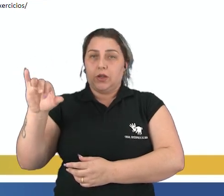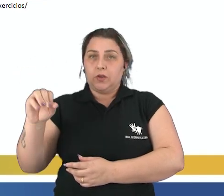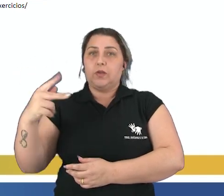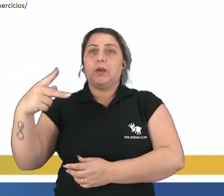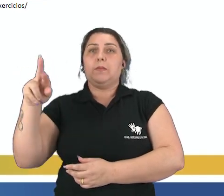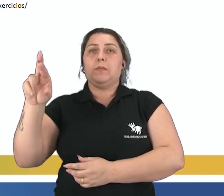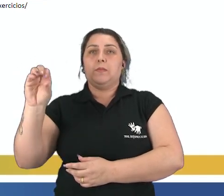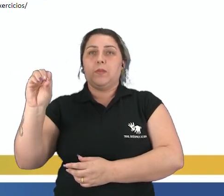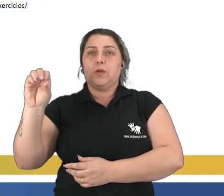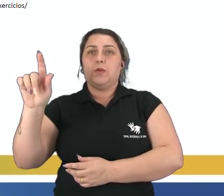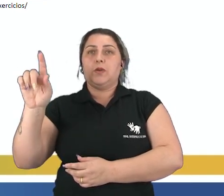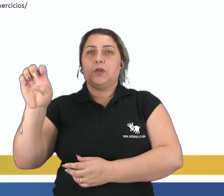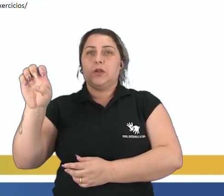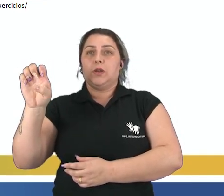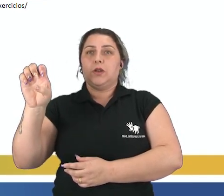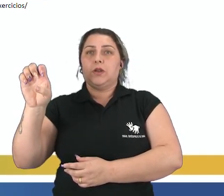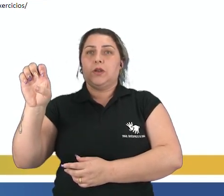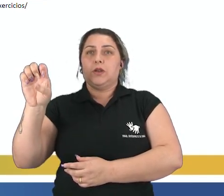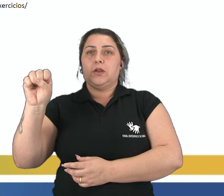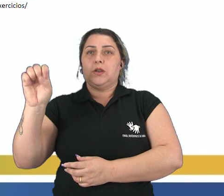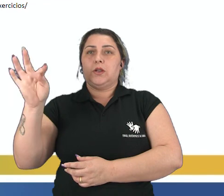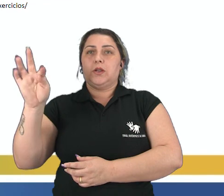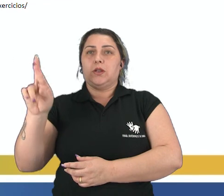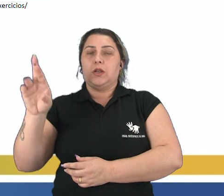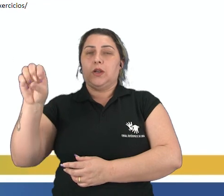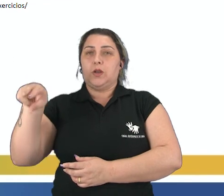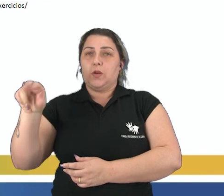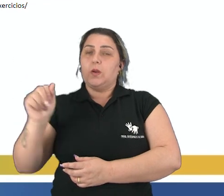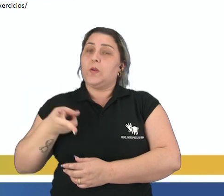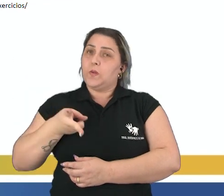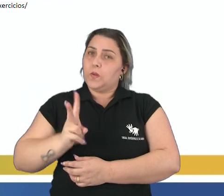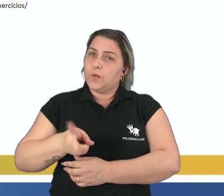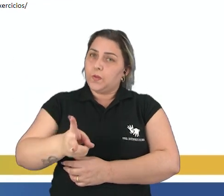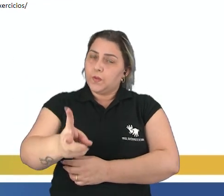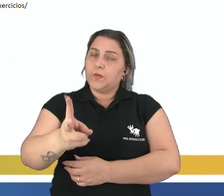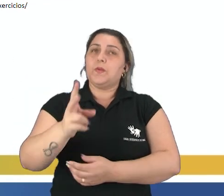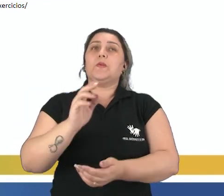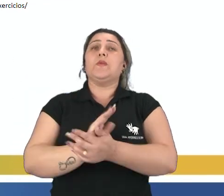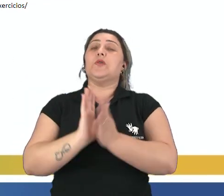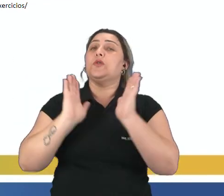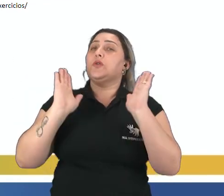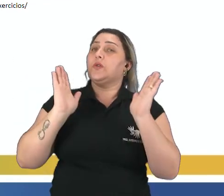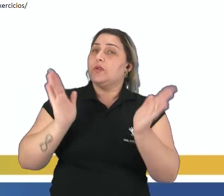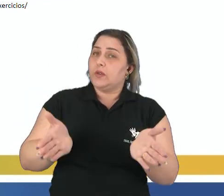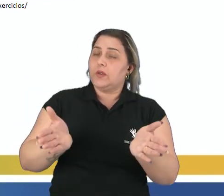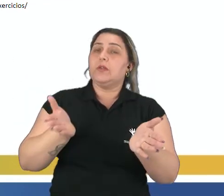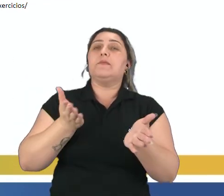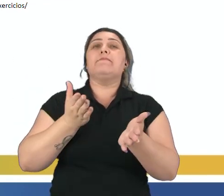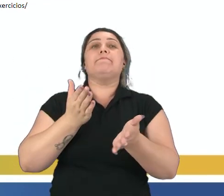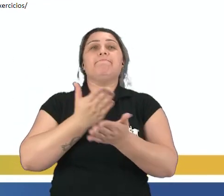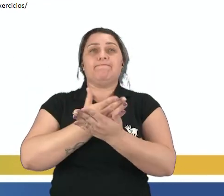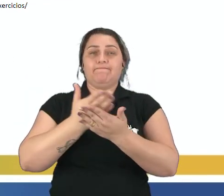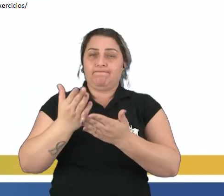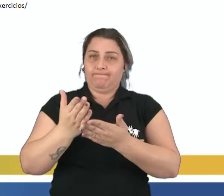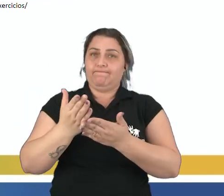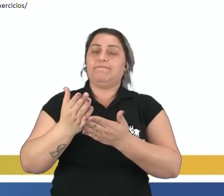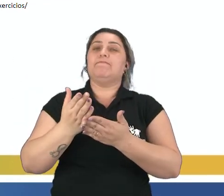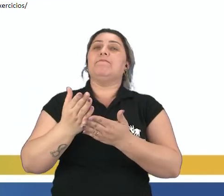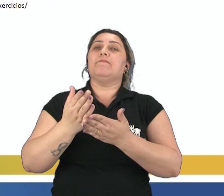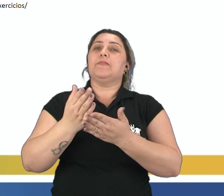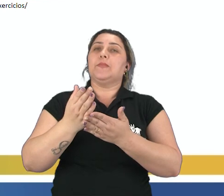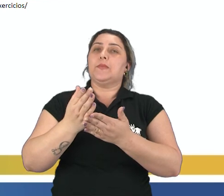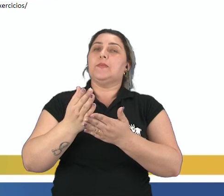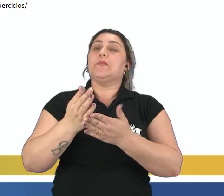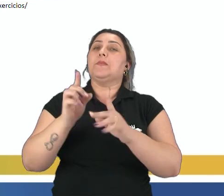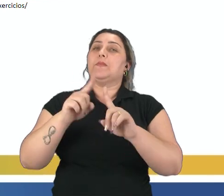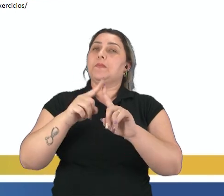objetivo de que aquele revestimento que foi preparado no útero continue, já que ali vai ser iniciado o processo de formação